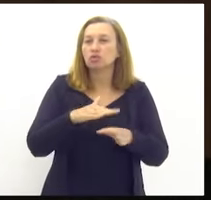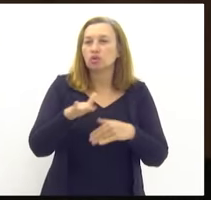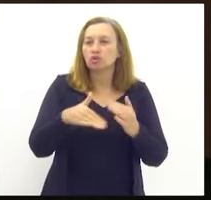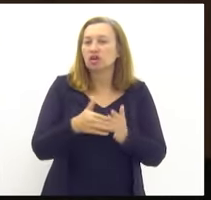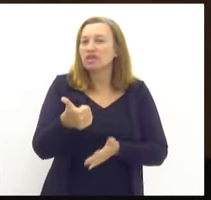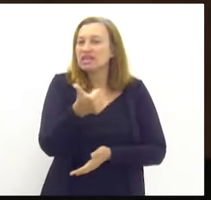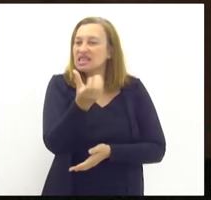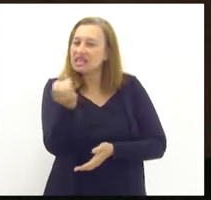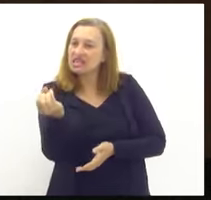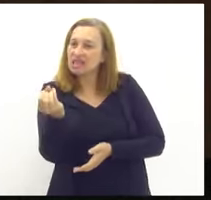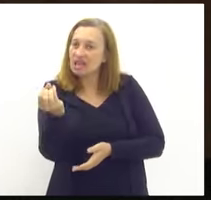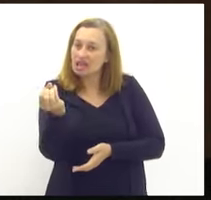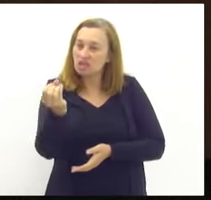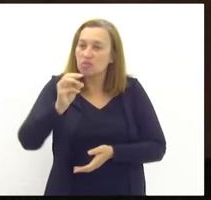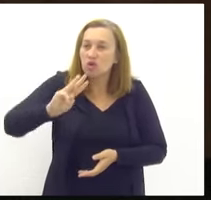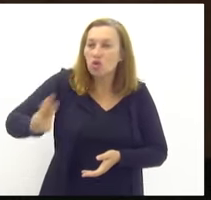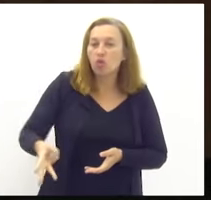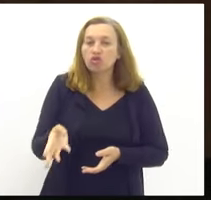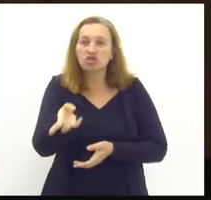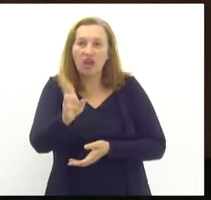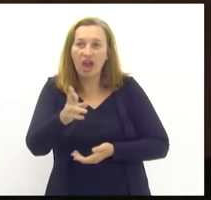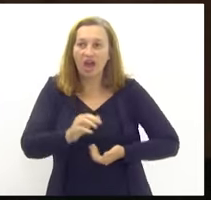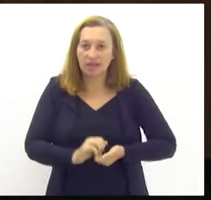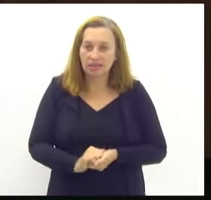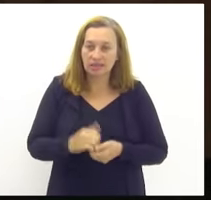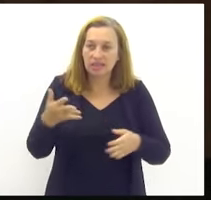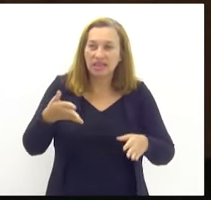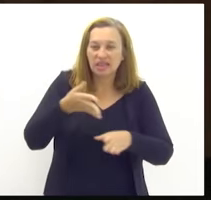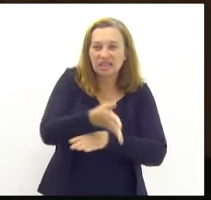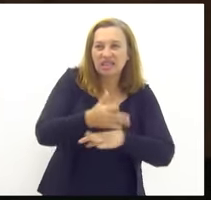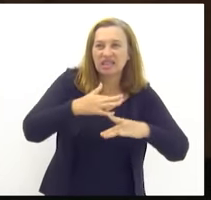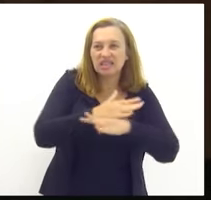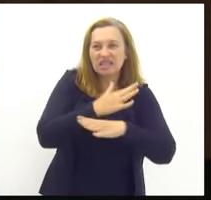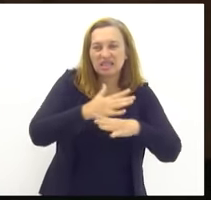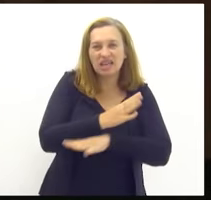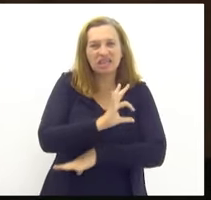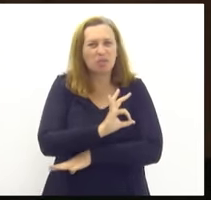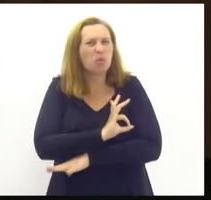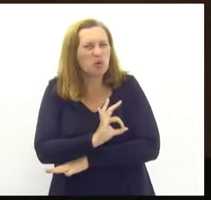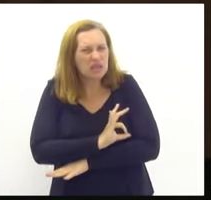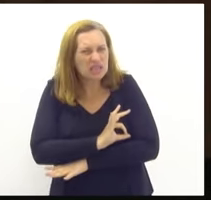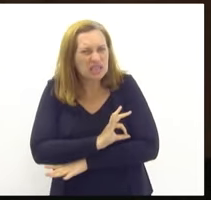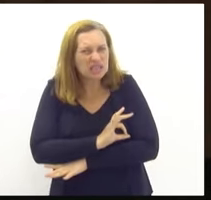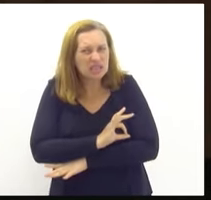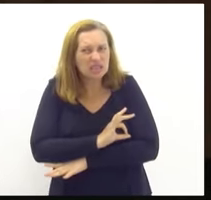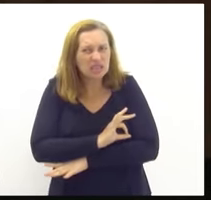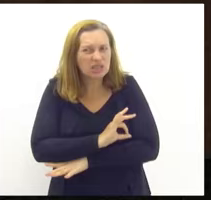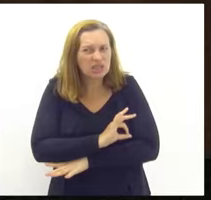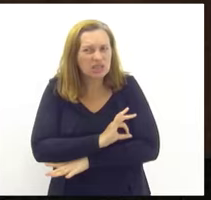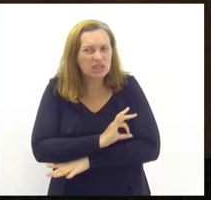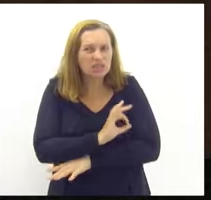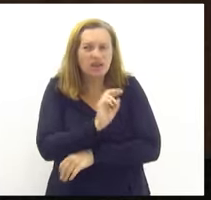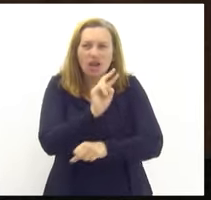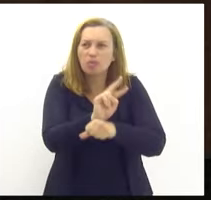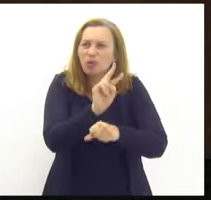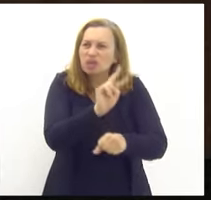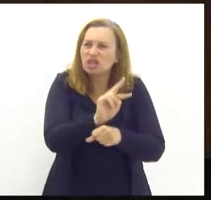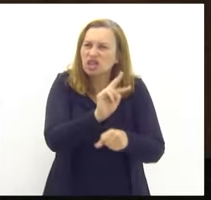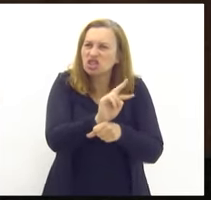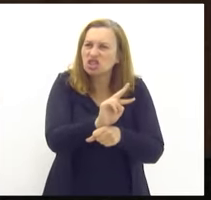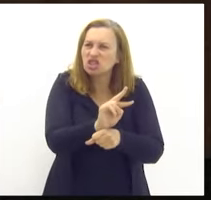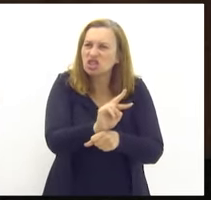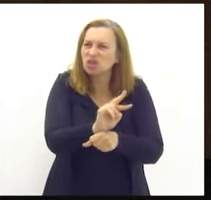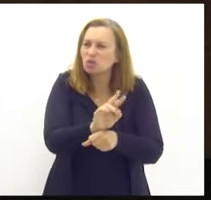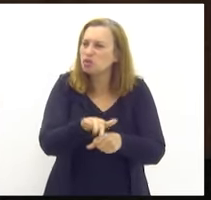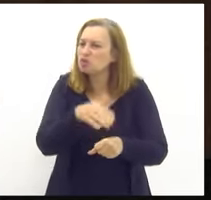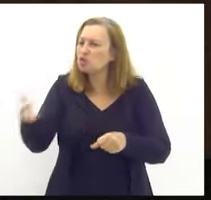16000 é uma carreta cheia entrar dentro da cidade da cidade da polícia fic lá resguardando enquanto est negociando lá de